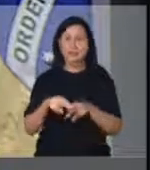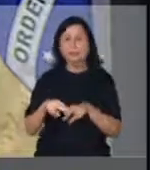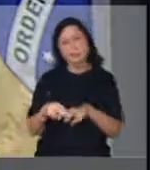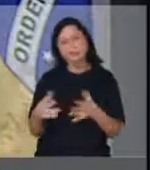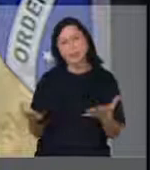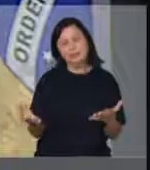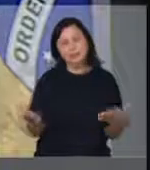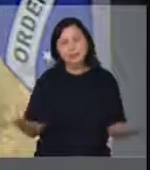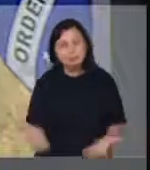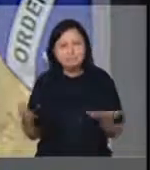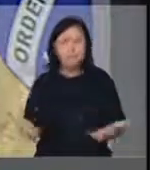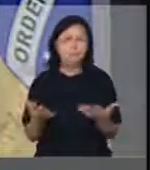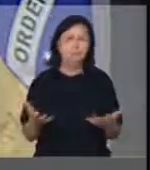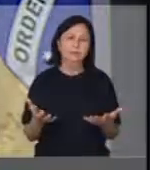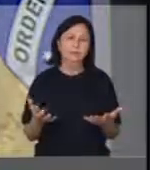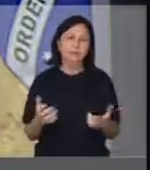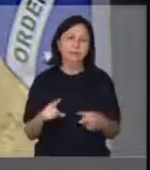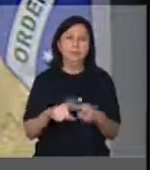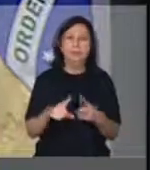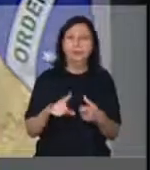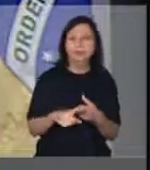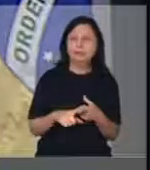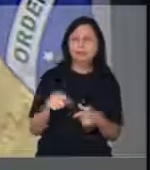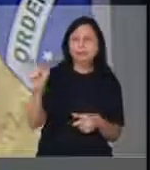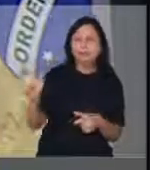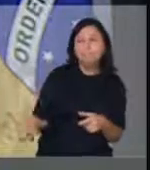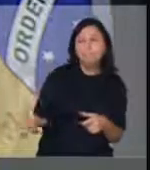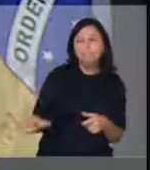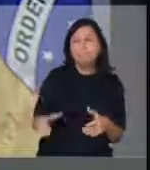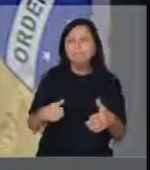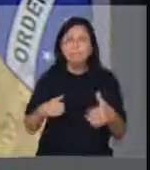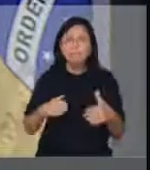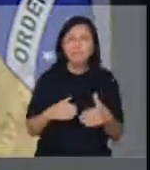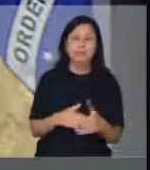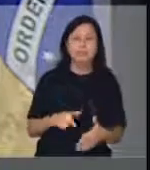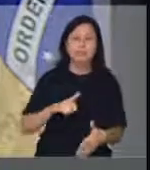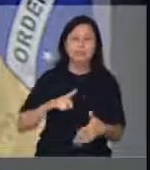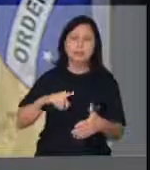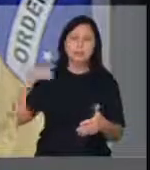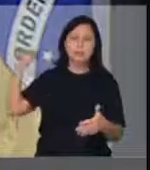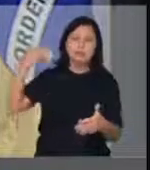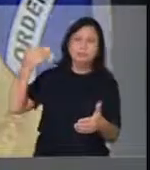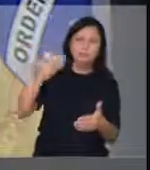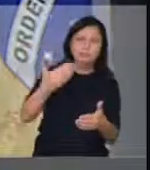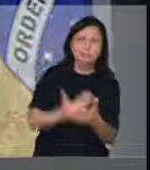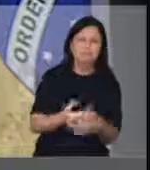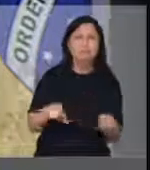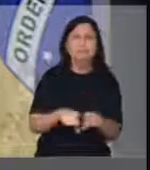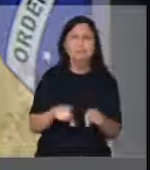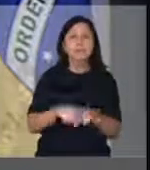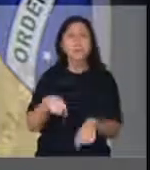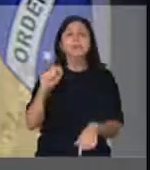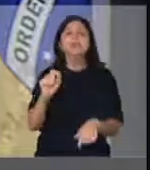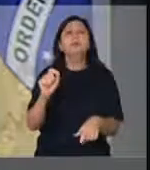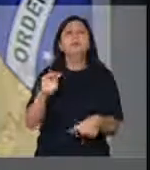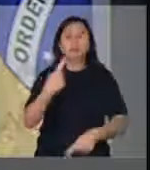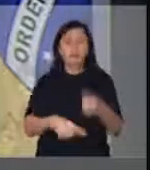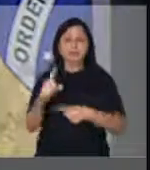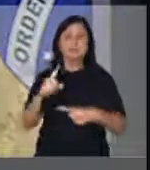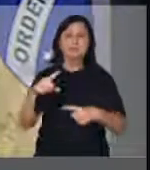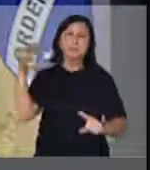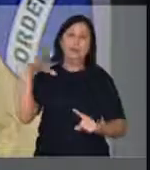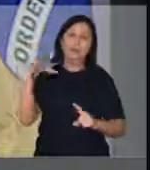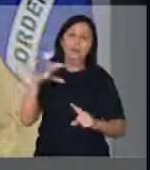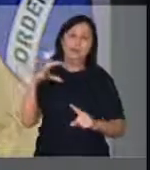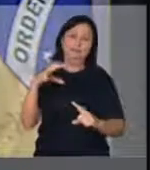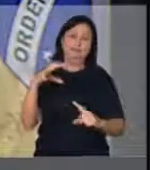edmilson que criou tantas barreiras na sua vida mas ela demonstra que ela pode educar ela pode promover educação no nosso país e ela pode mostrar e